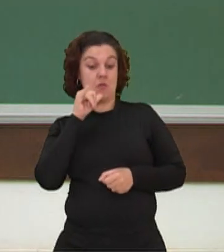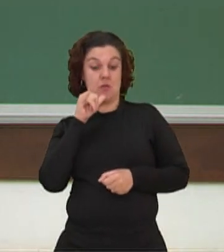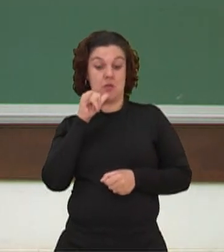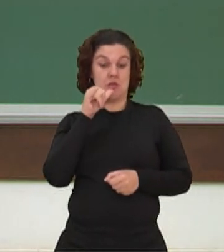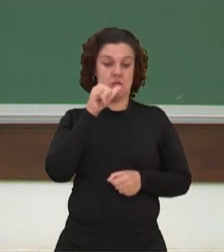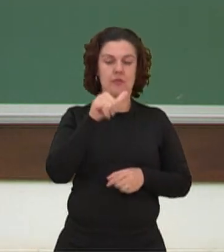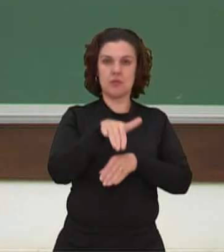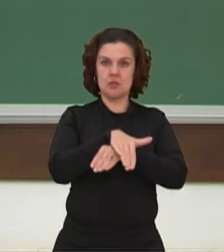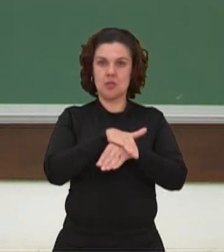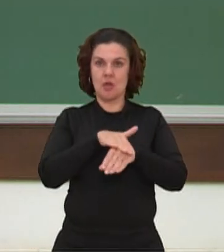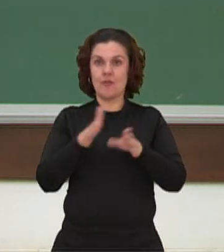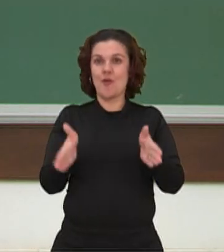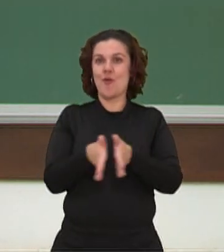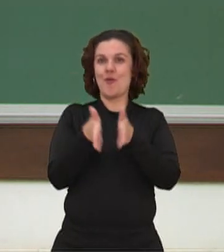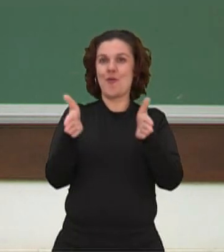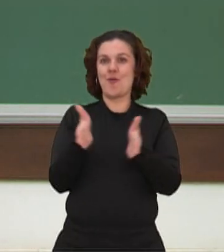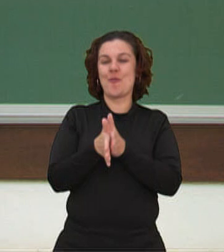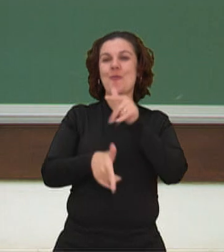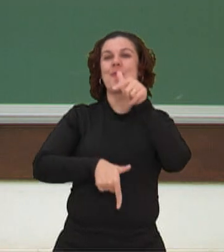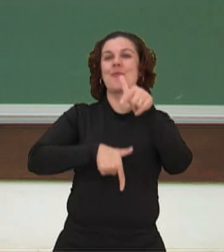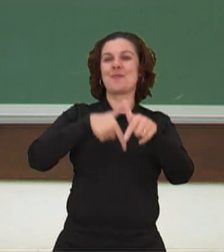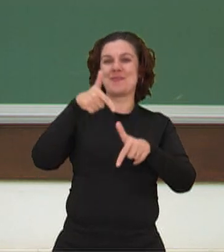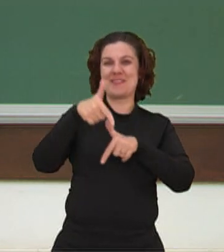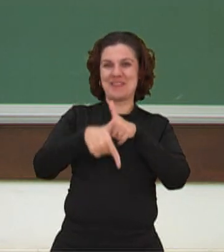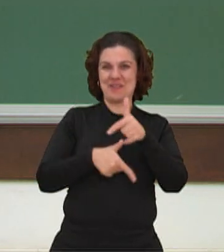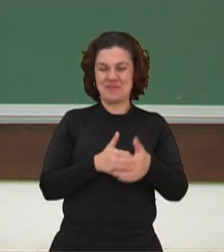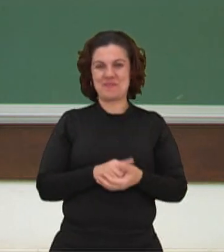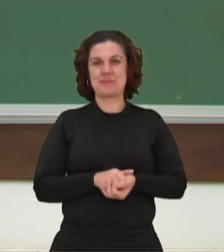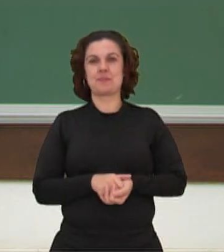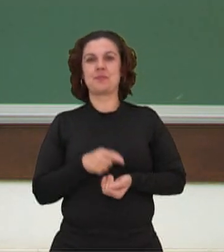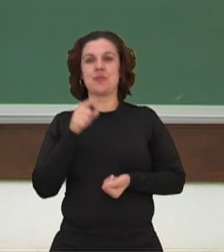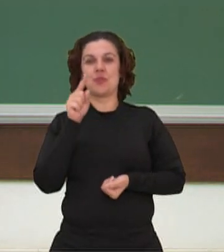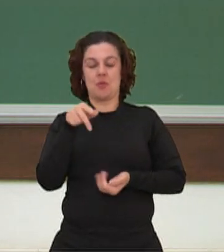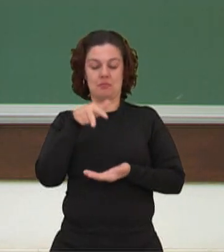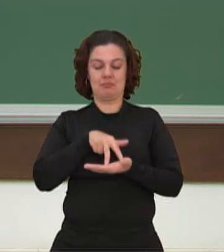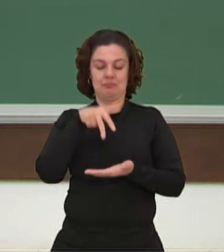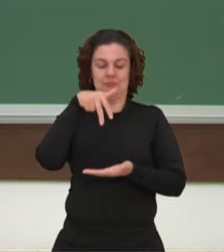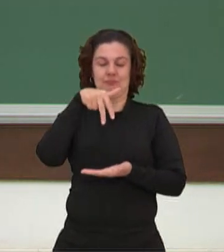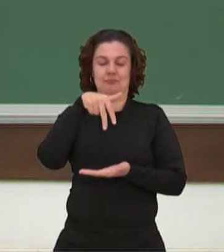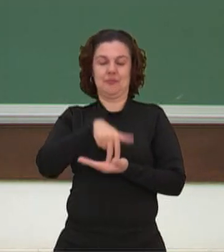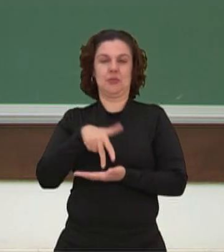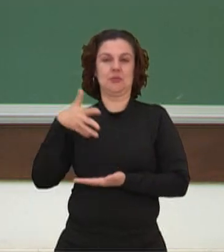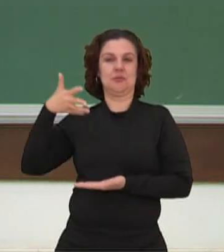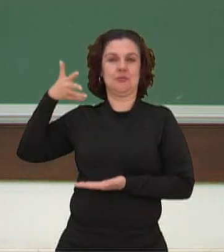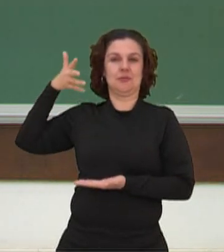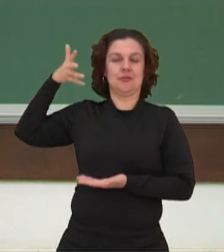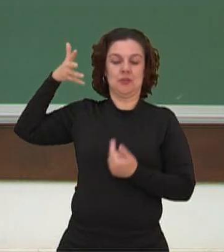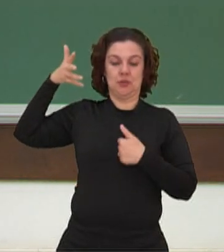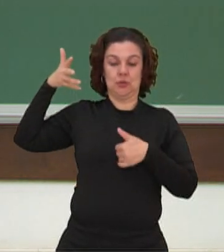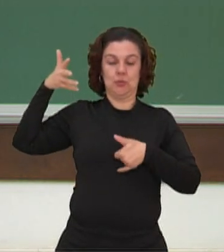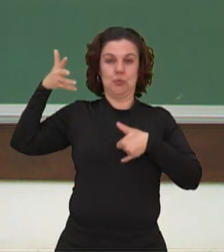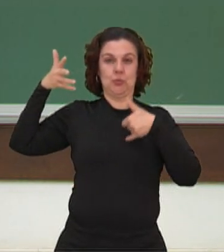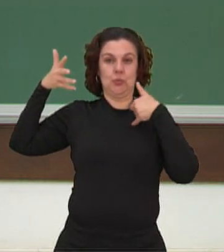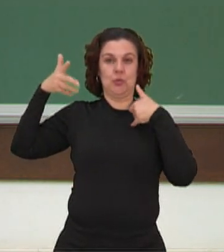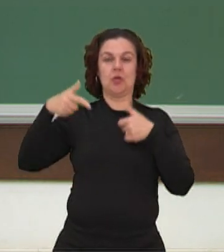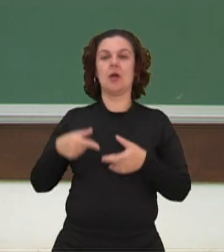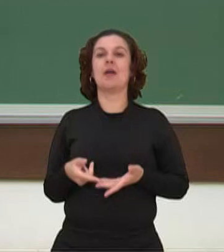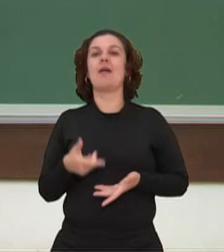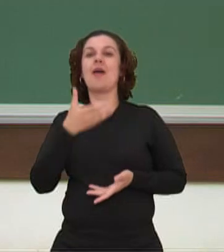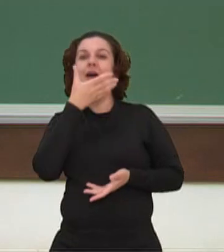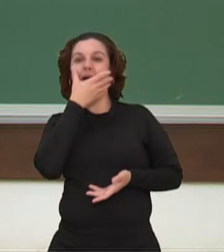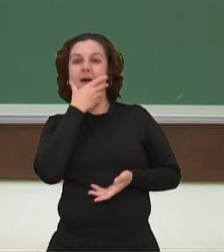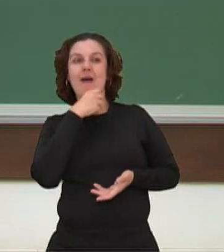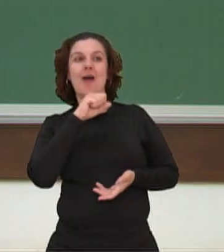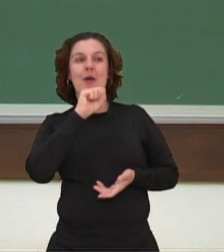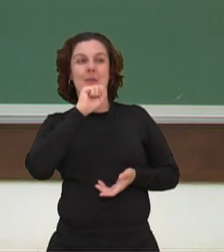ele está conversando com os trabalhadores. Então, esse é o jeito de Getúlio Vargas de se mostrar. Lembra de alguns apelidos? O pai